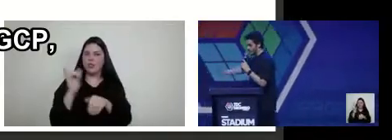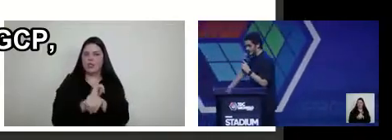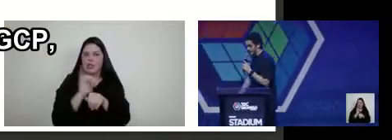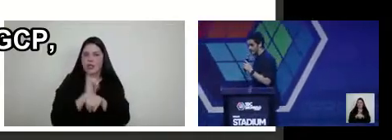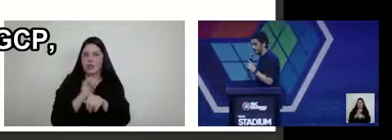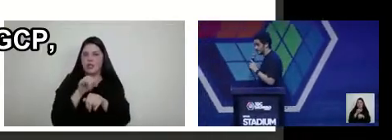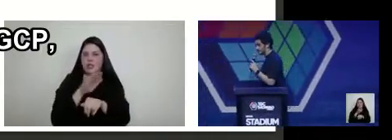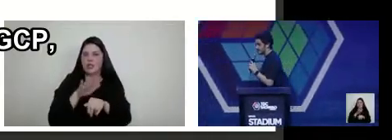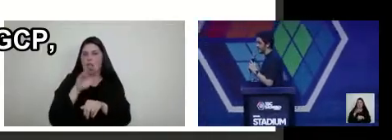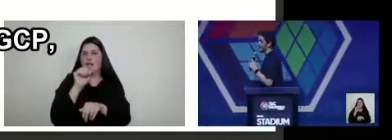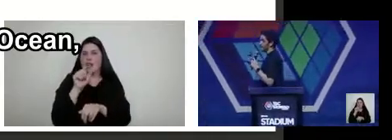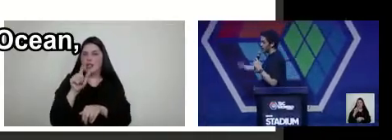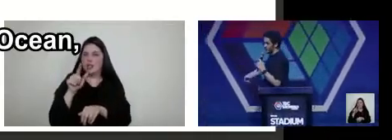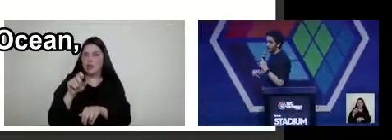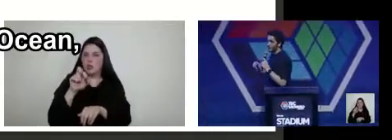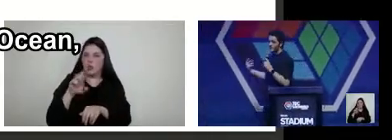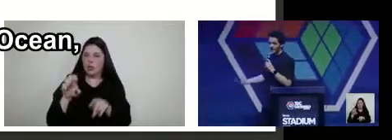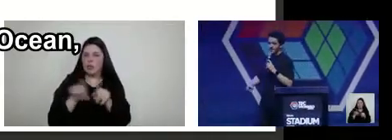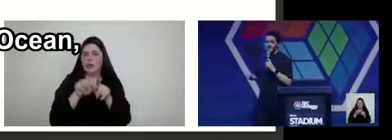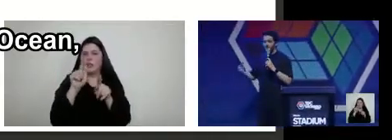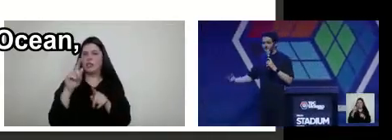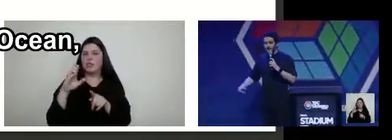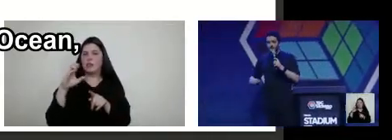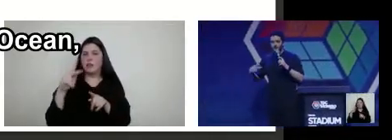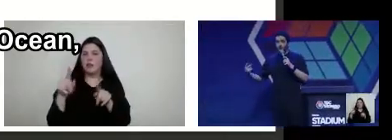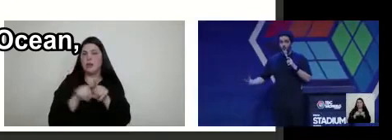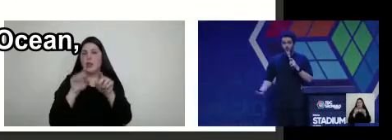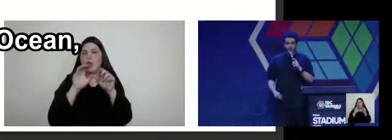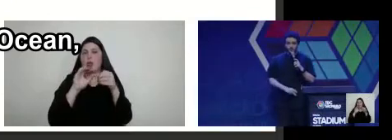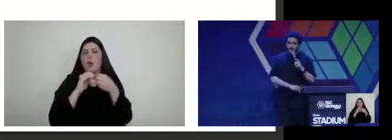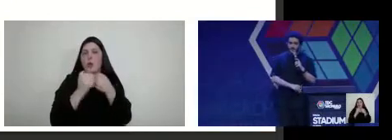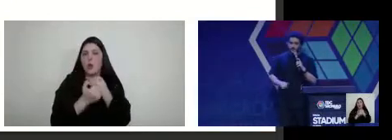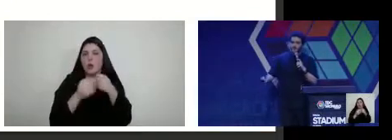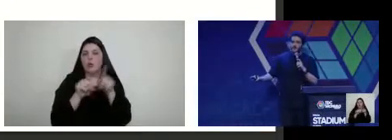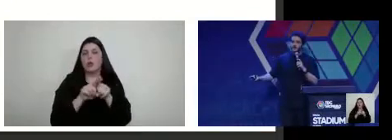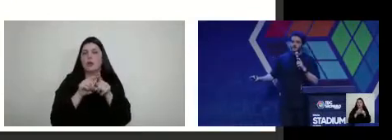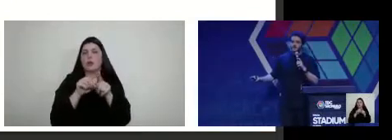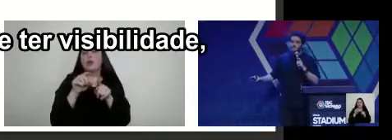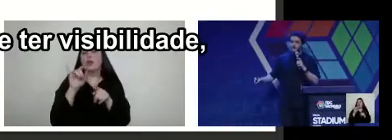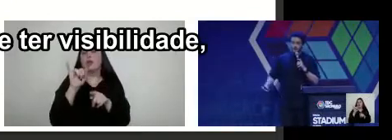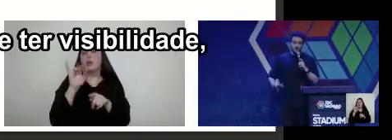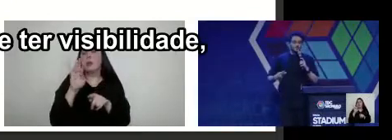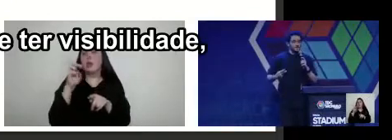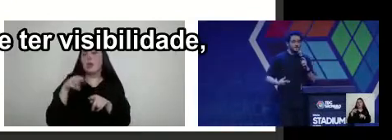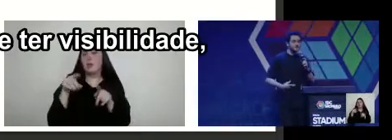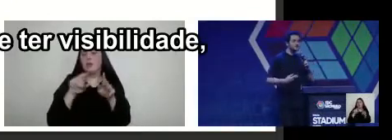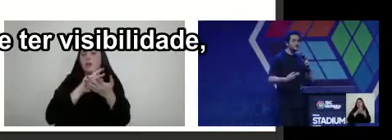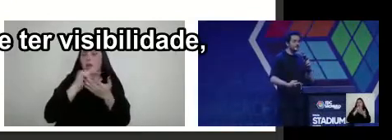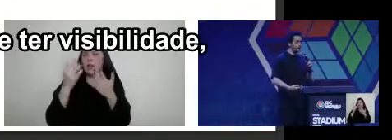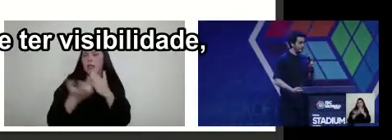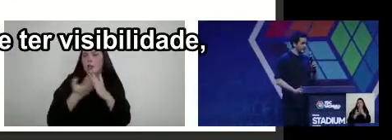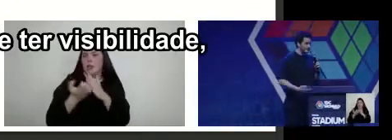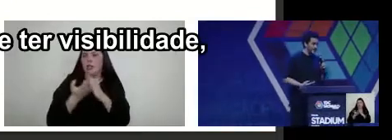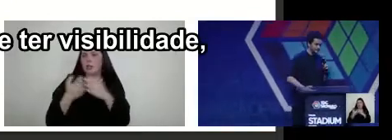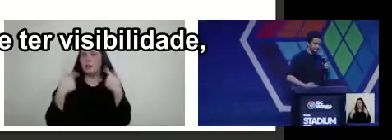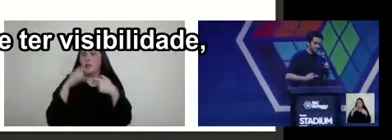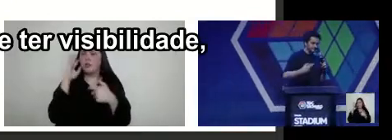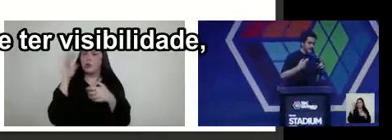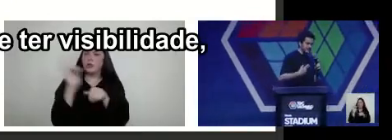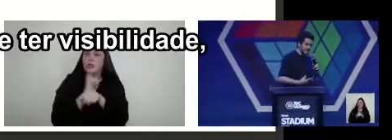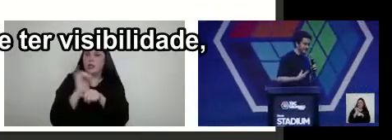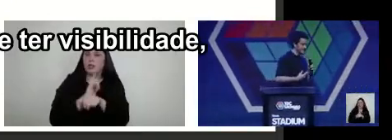Azure, quanto na GCP, Oracle, IBM, Alibaba, DigitalOcean, e aí por aí vai. Então a gente precisa de uma forma